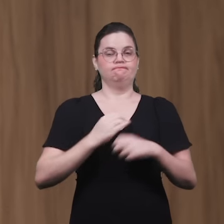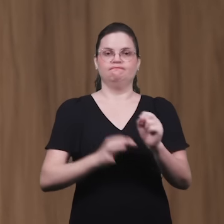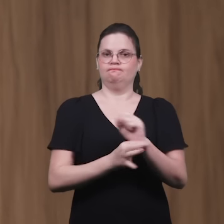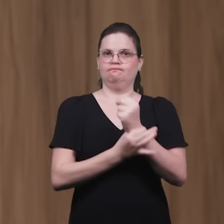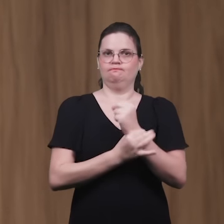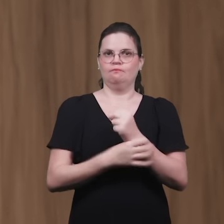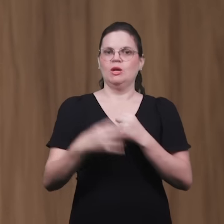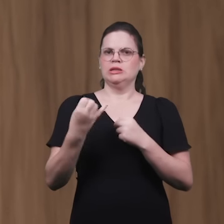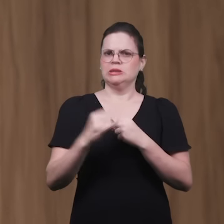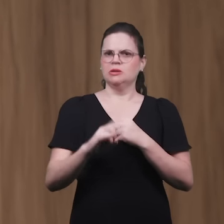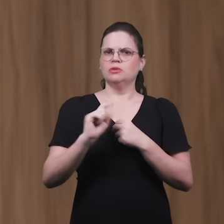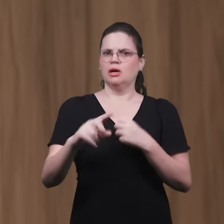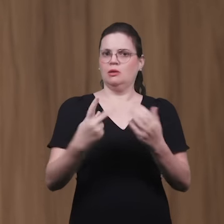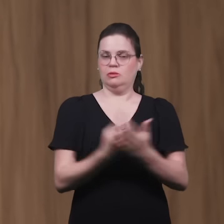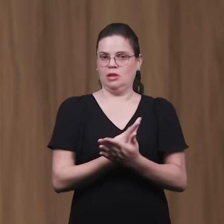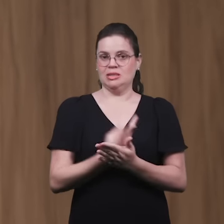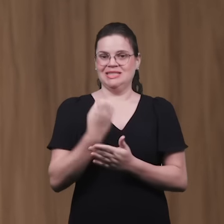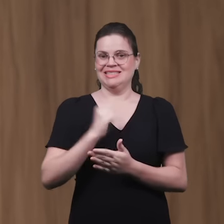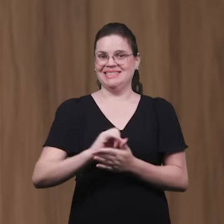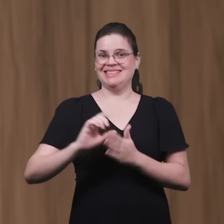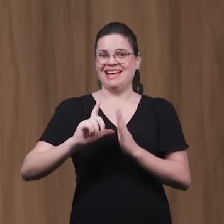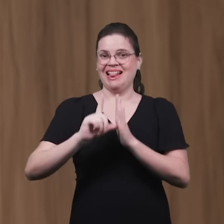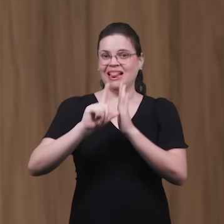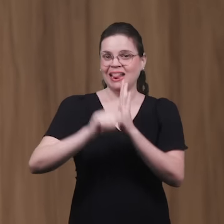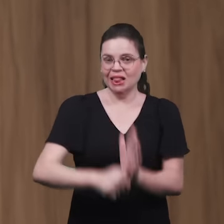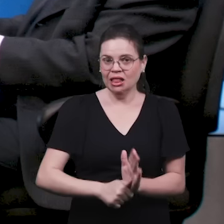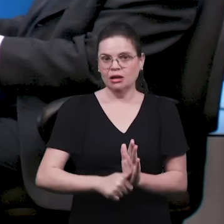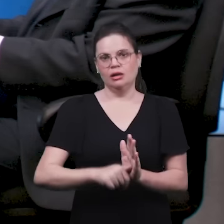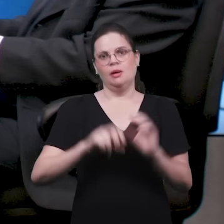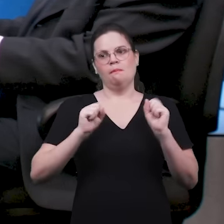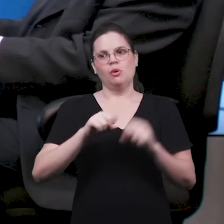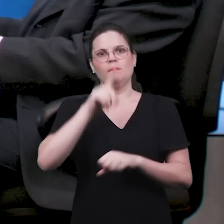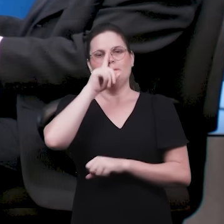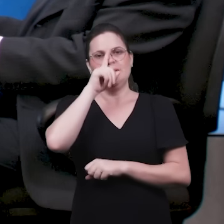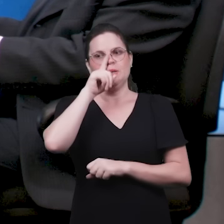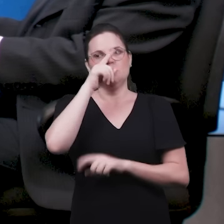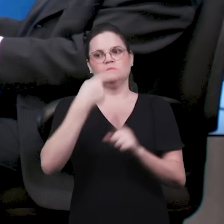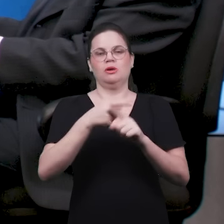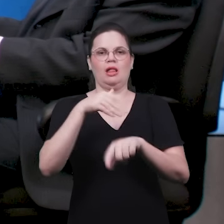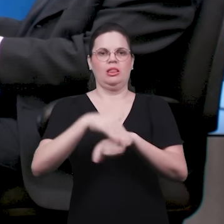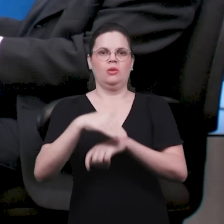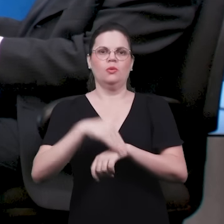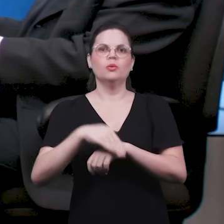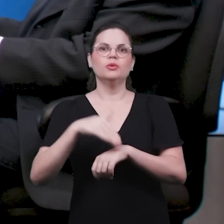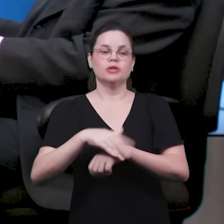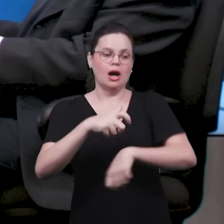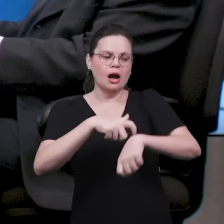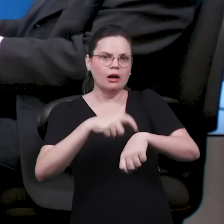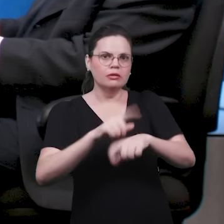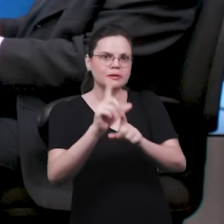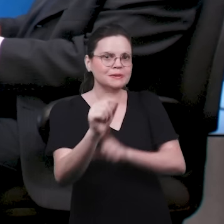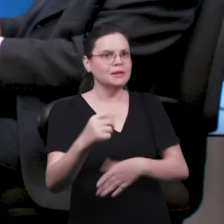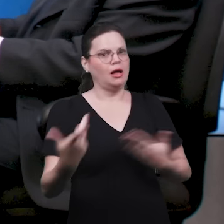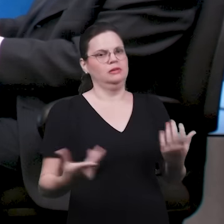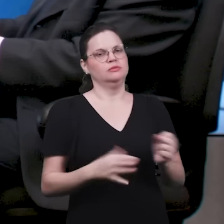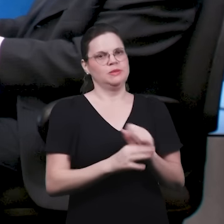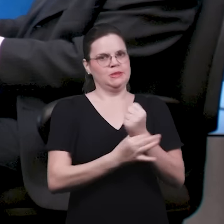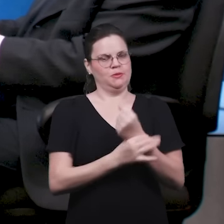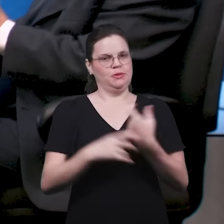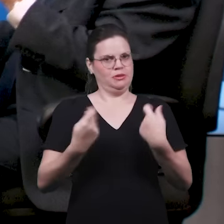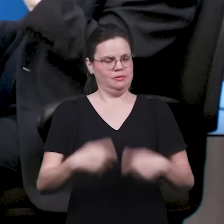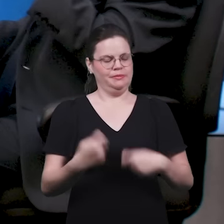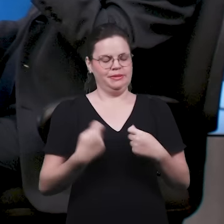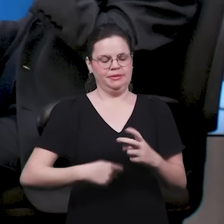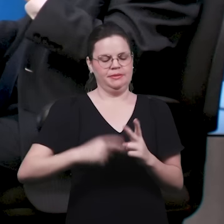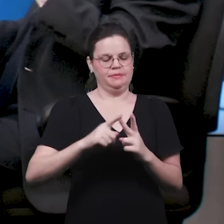culto terminado muito tarde da noite, né? Não expor o pessoal da igreja na hora de ir embora para casa. Na hora de ir embora, né? Na hora de ir embora. E também tem um outro